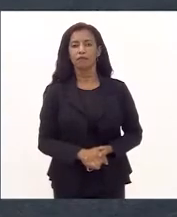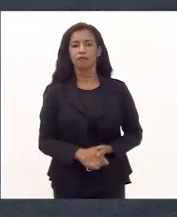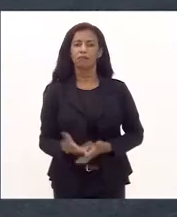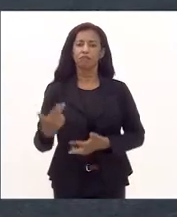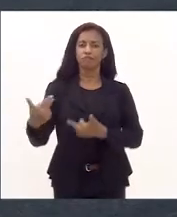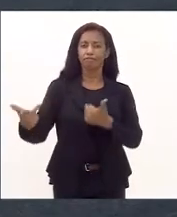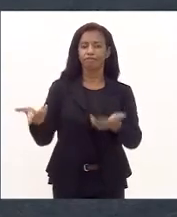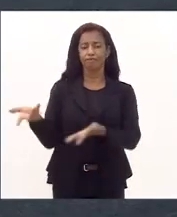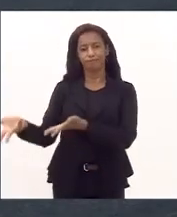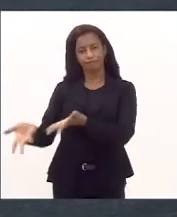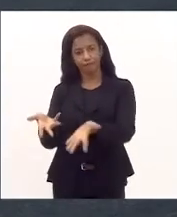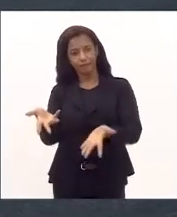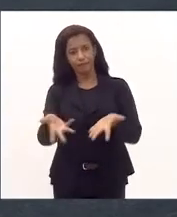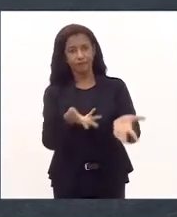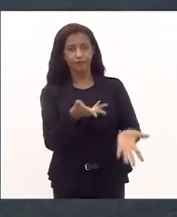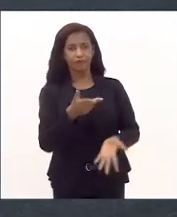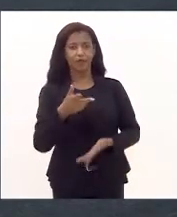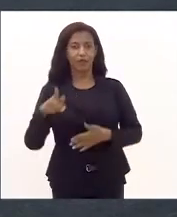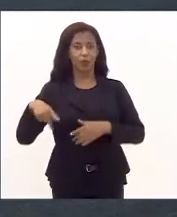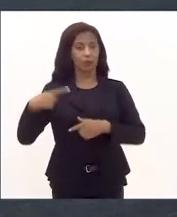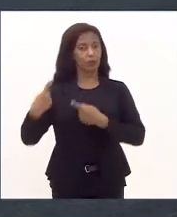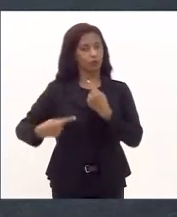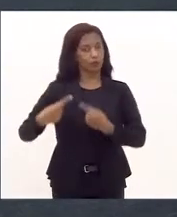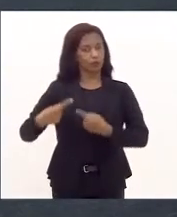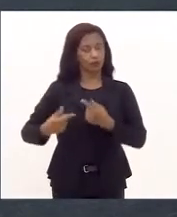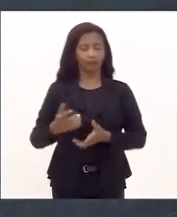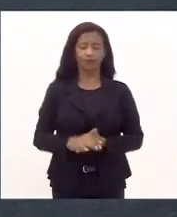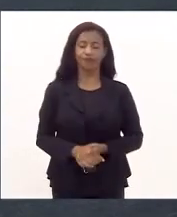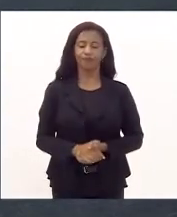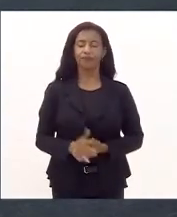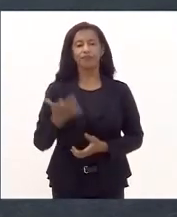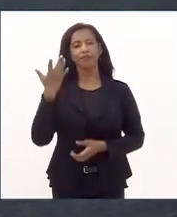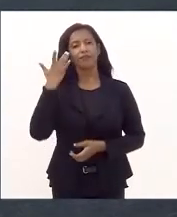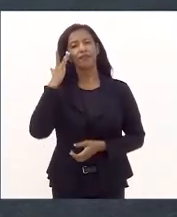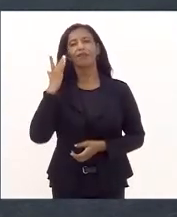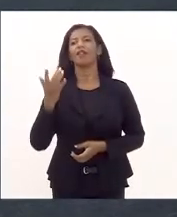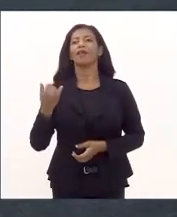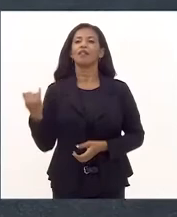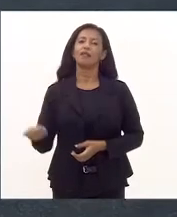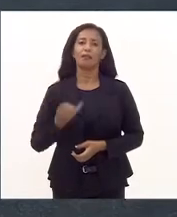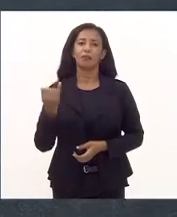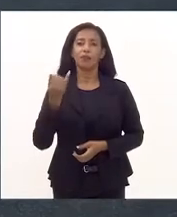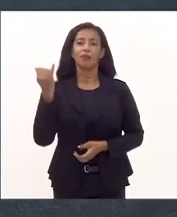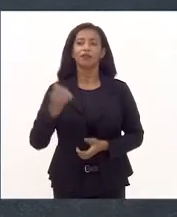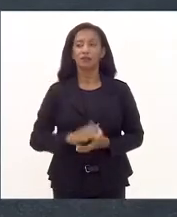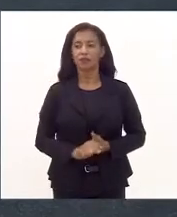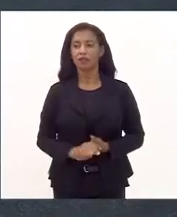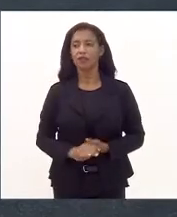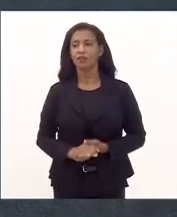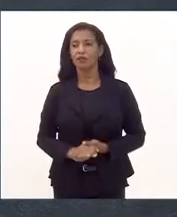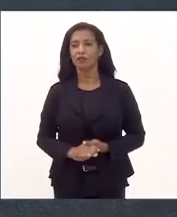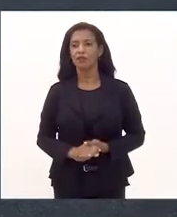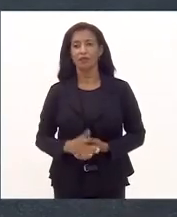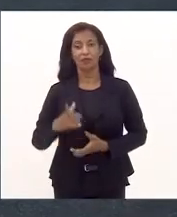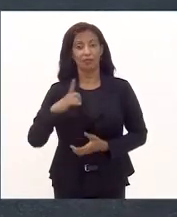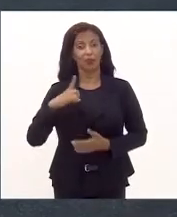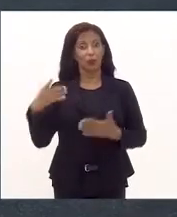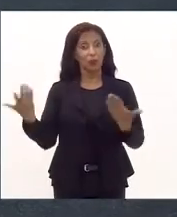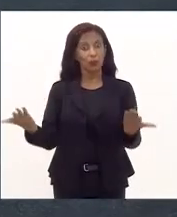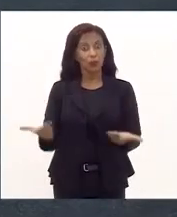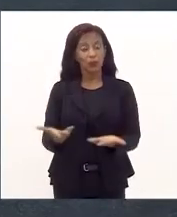questões são tratadas na nossa política. Eu acho que é importante. Né? Há